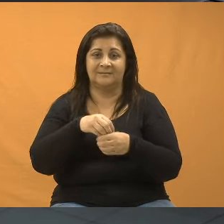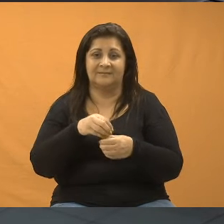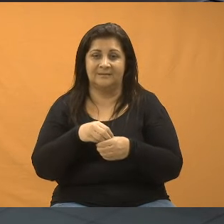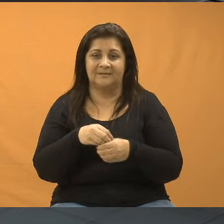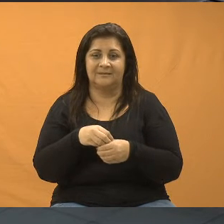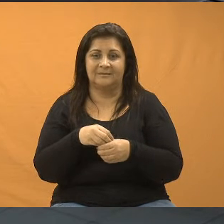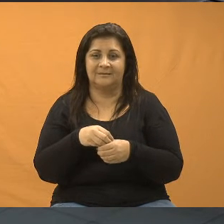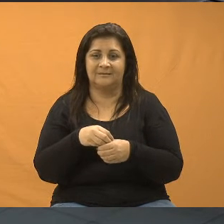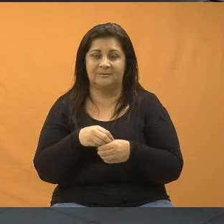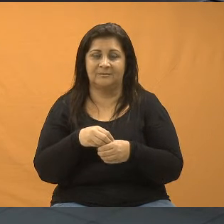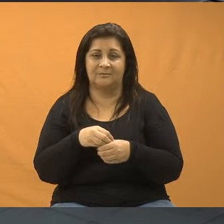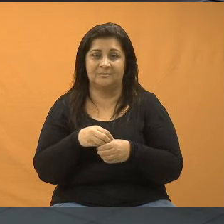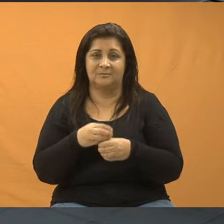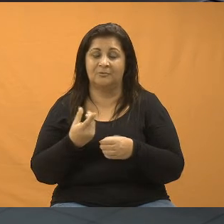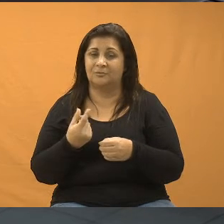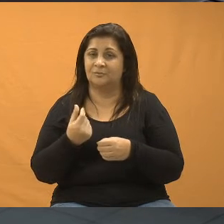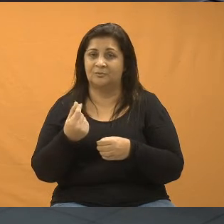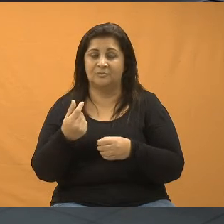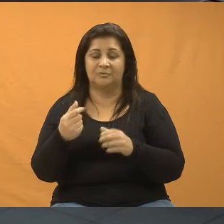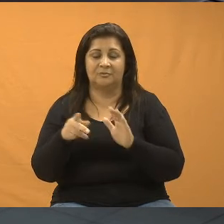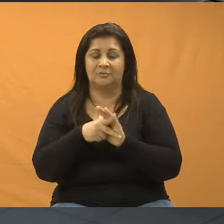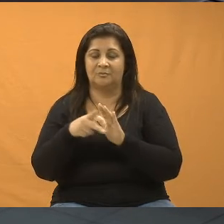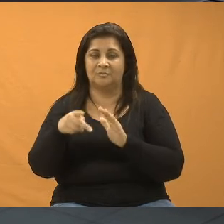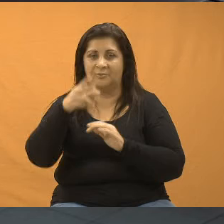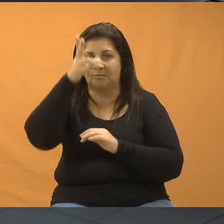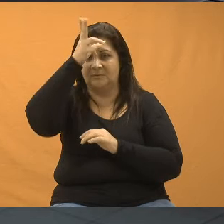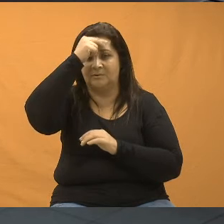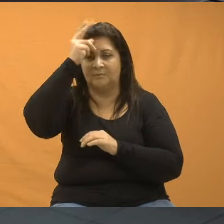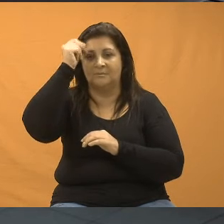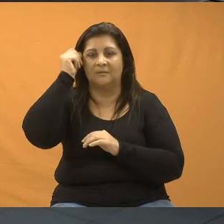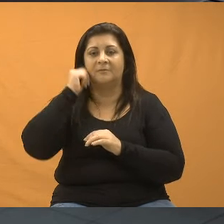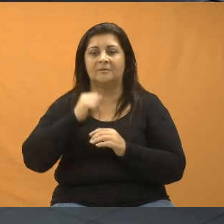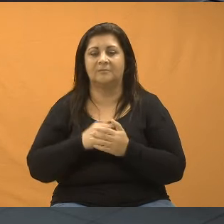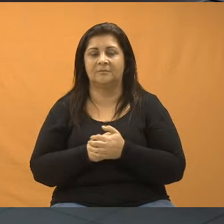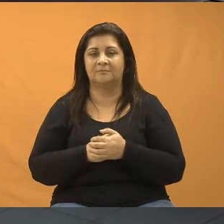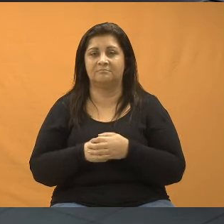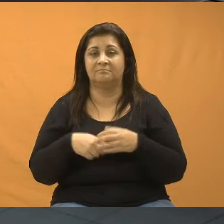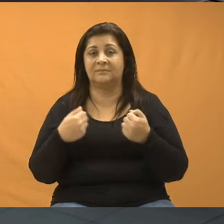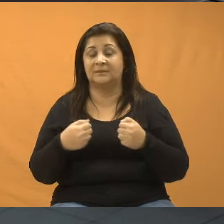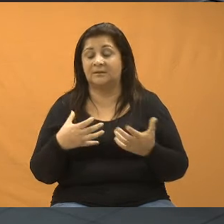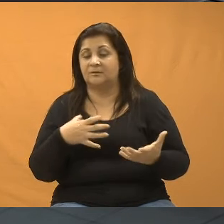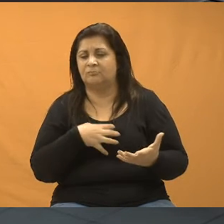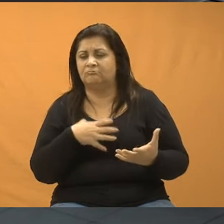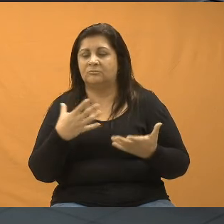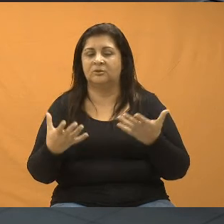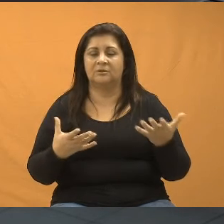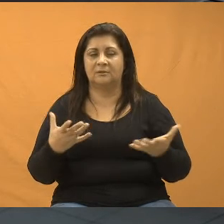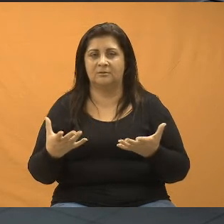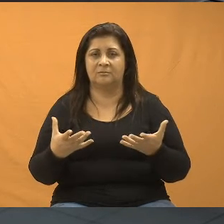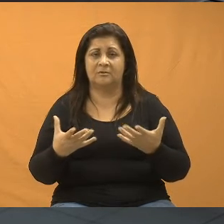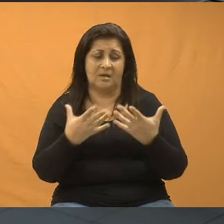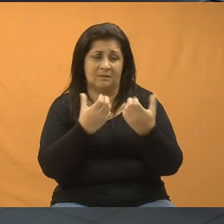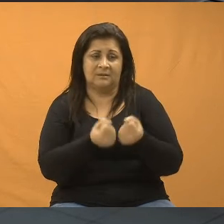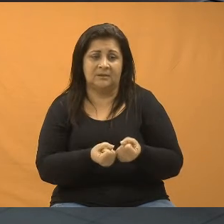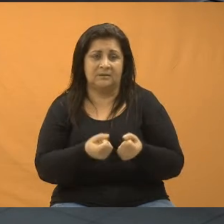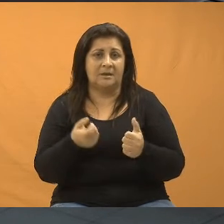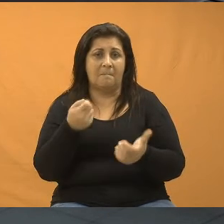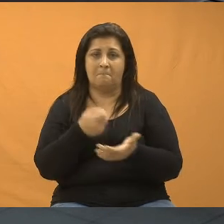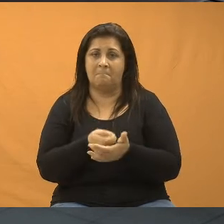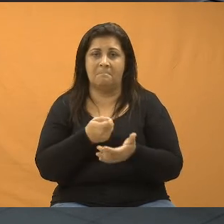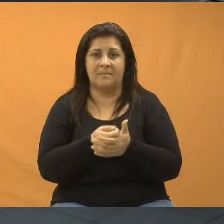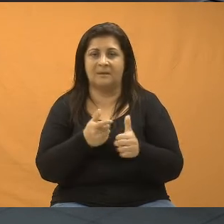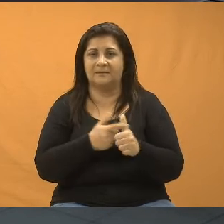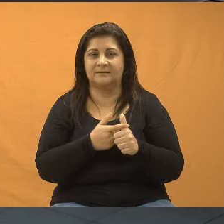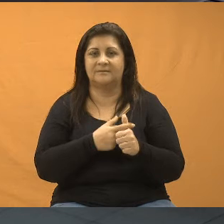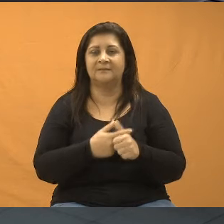fluxo da Prefeitura de recursos do Tesouro. Então a Prefeitura tem que, de alguma forma, absorver essa dívida. E vai